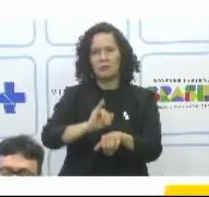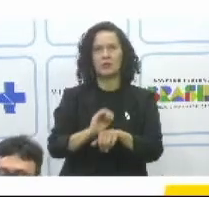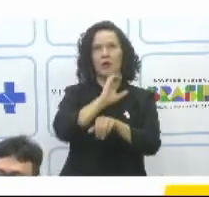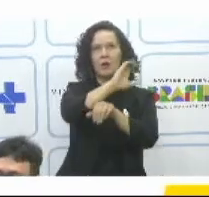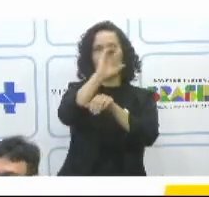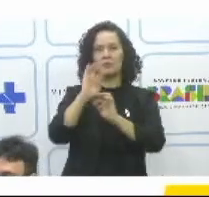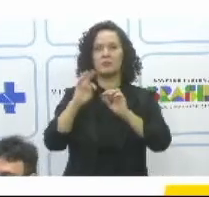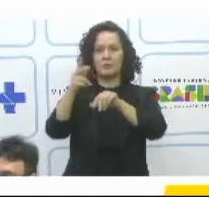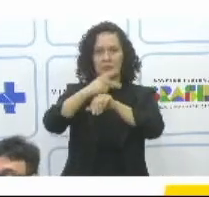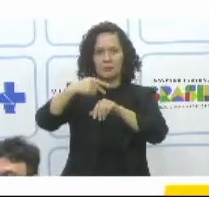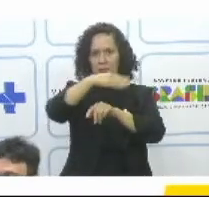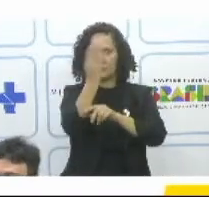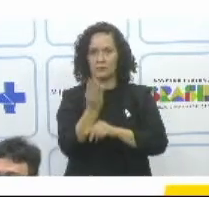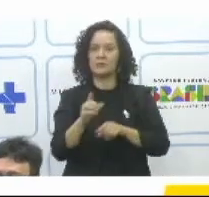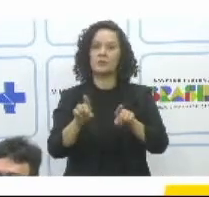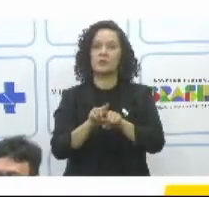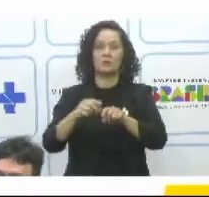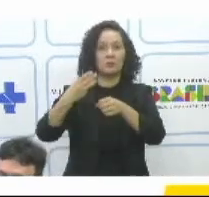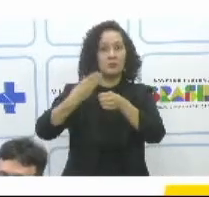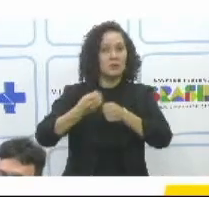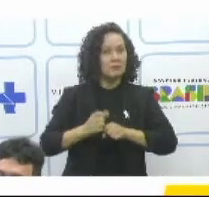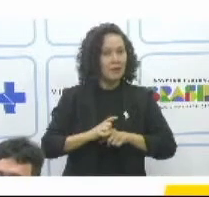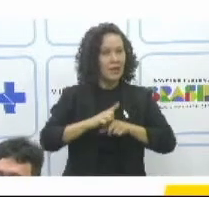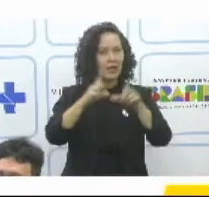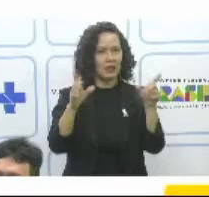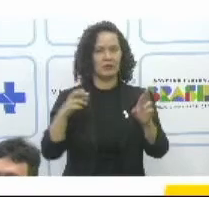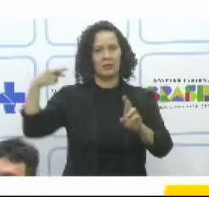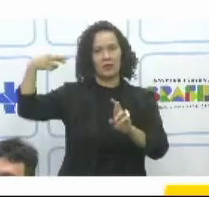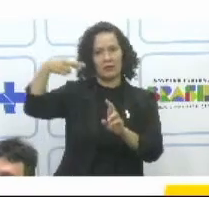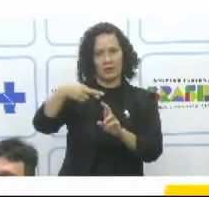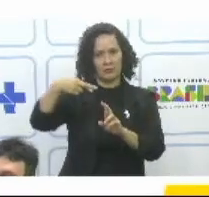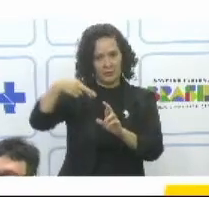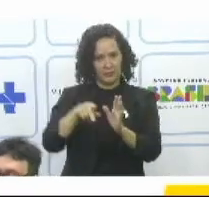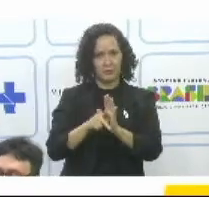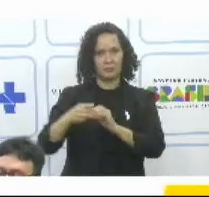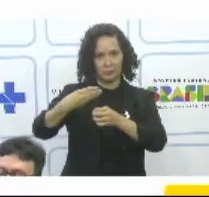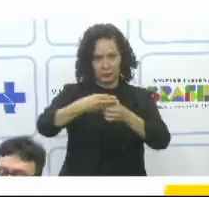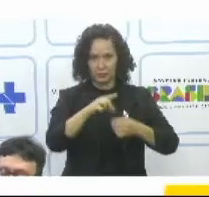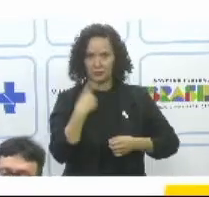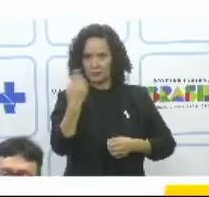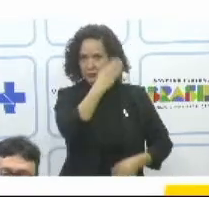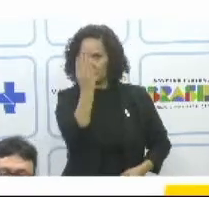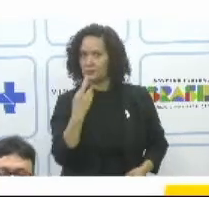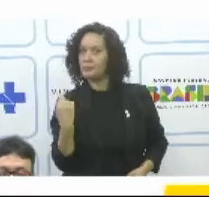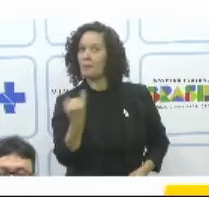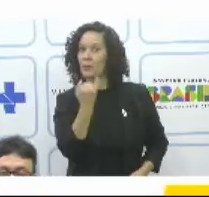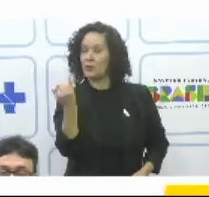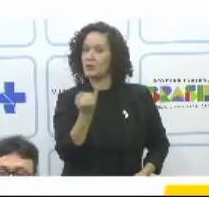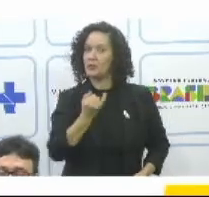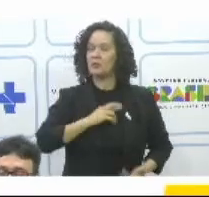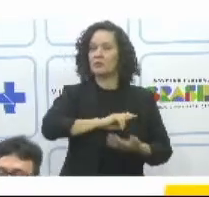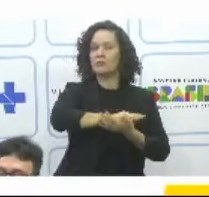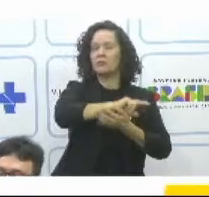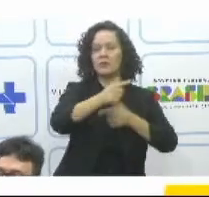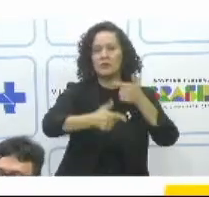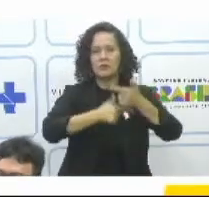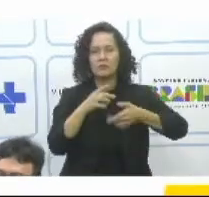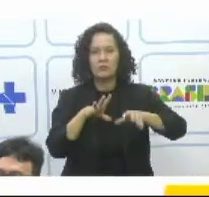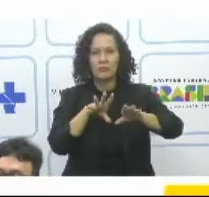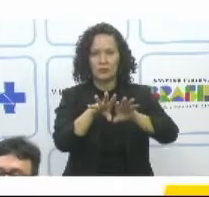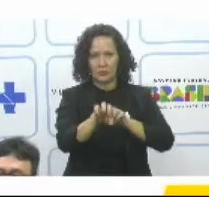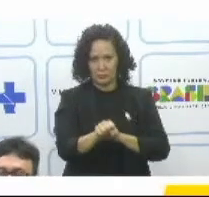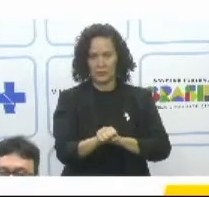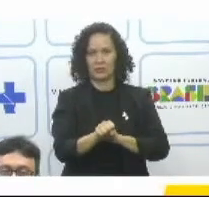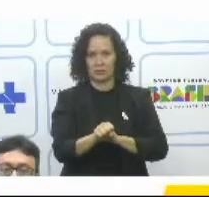né, e grandes municípios, né, que são referências territoriais, né, e temos feito um conjunto de ação de